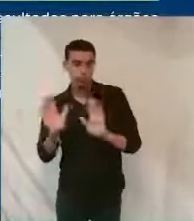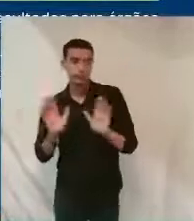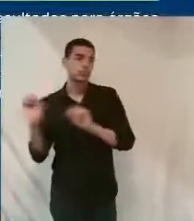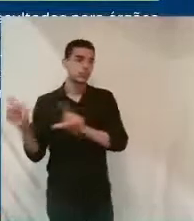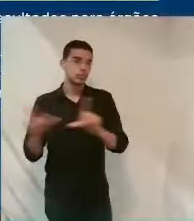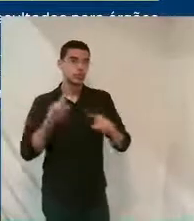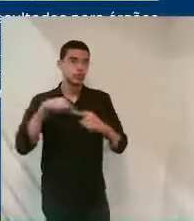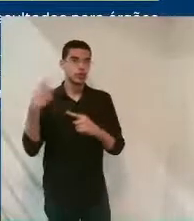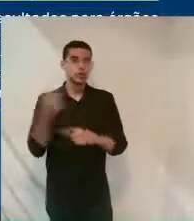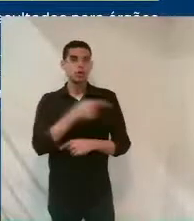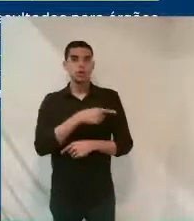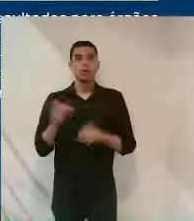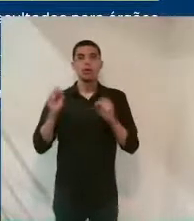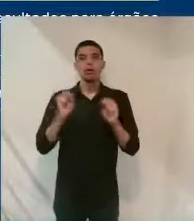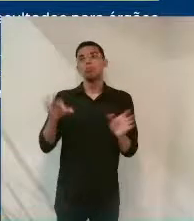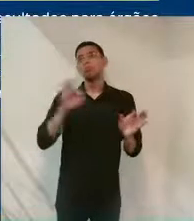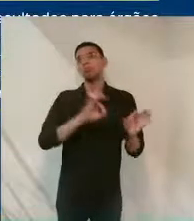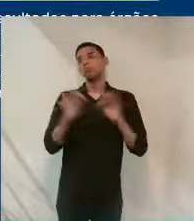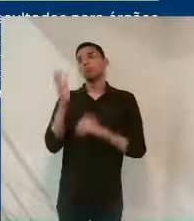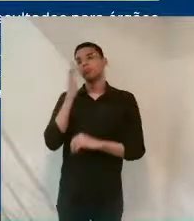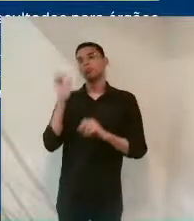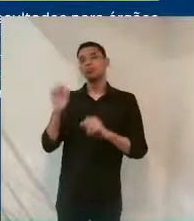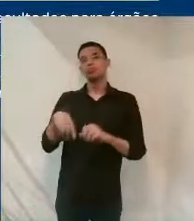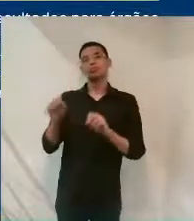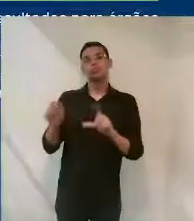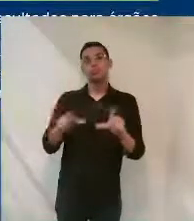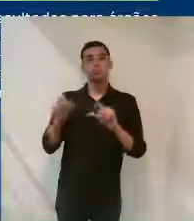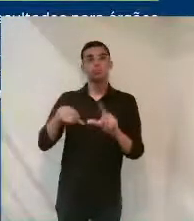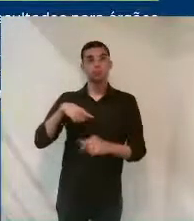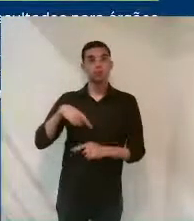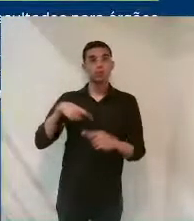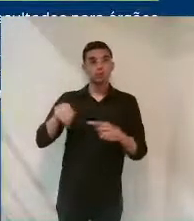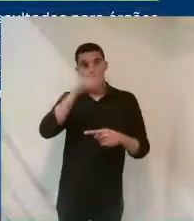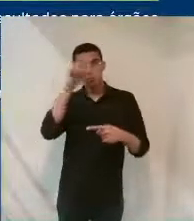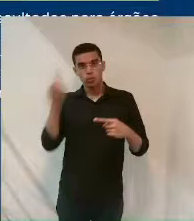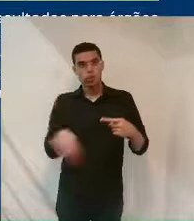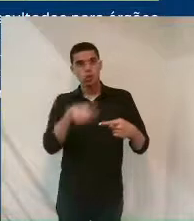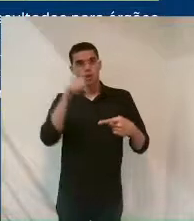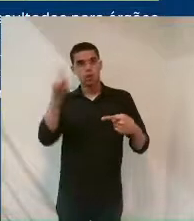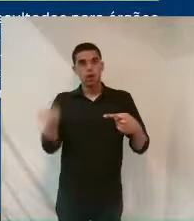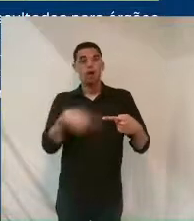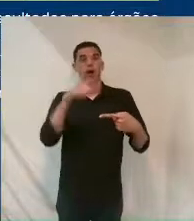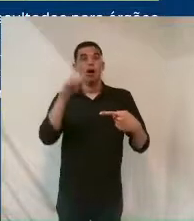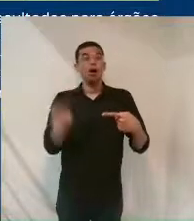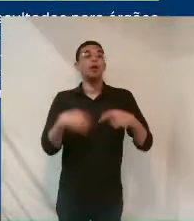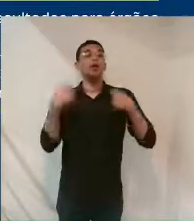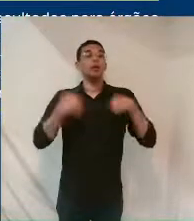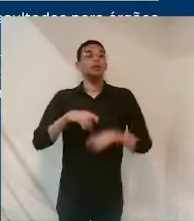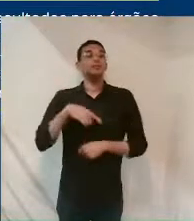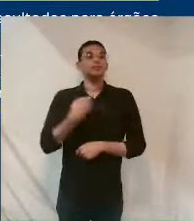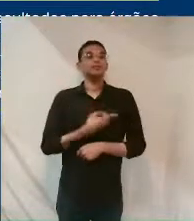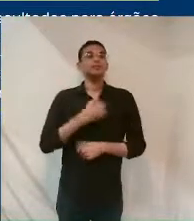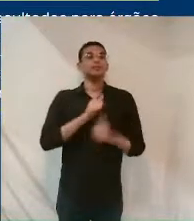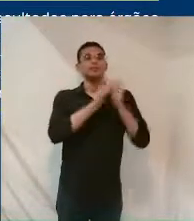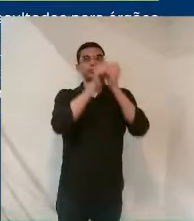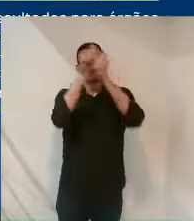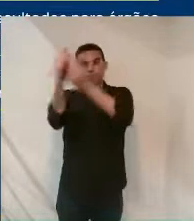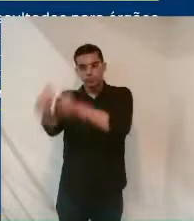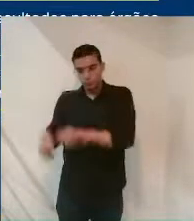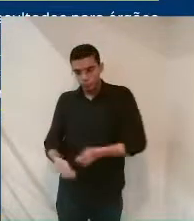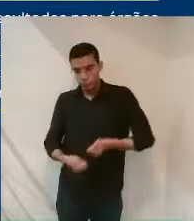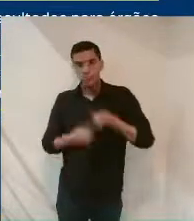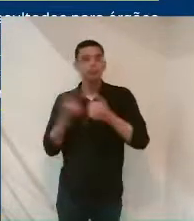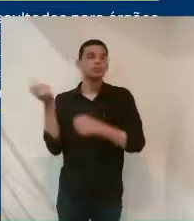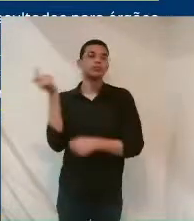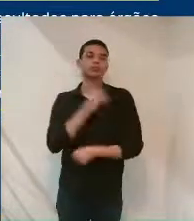vocês compartilharem para a gente entender, tem um círculo que a gente precisa percorrer para poder implementar a logística